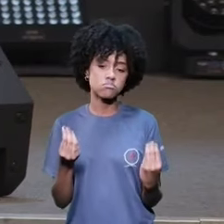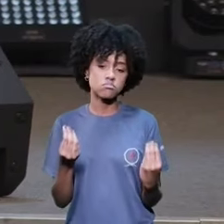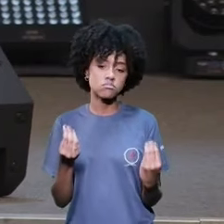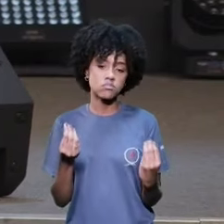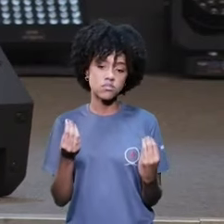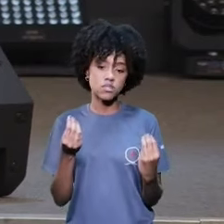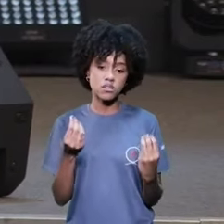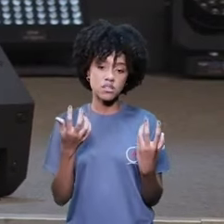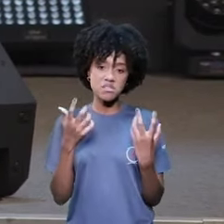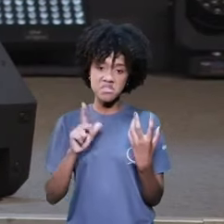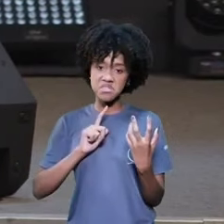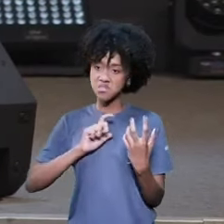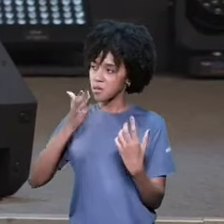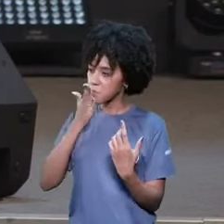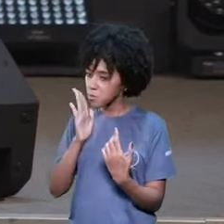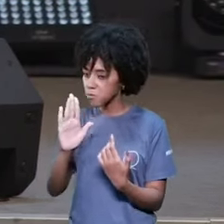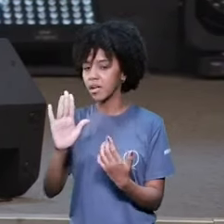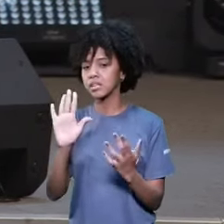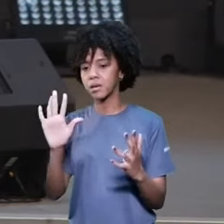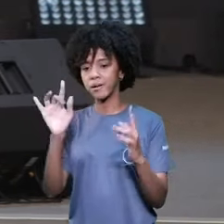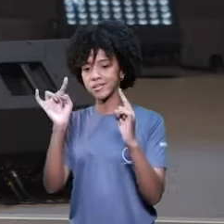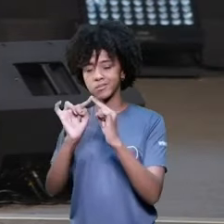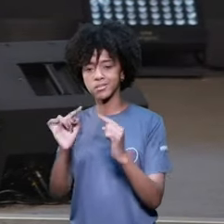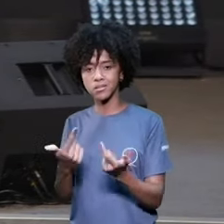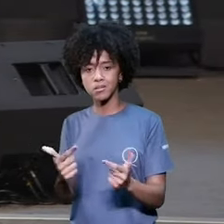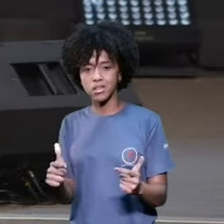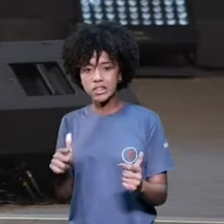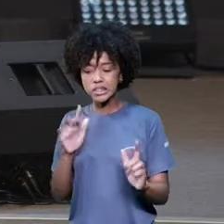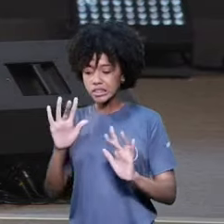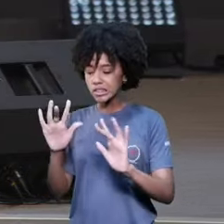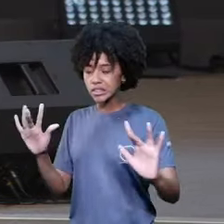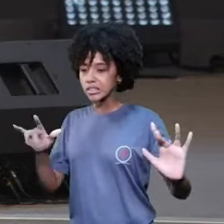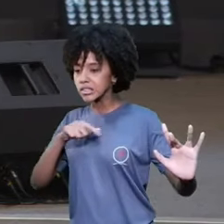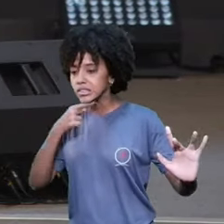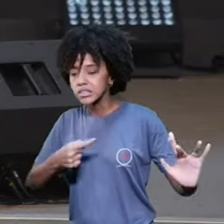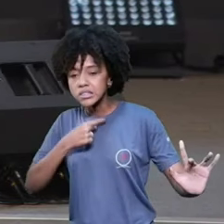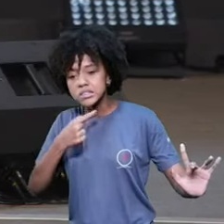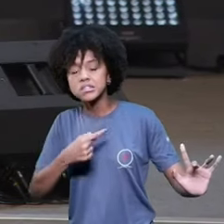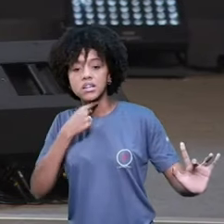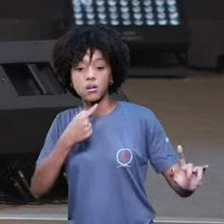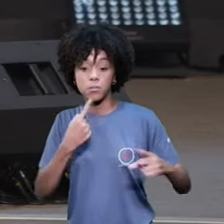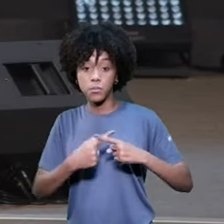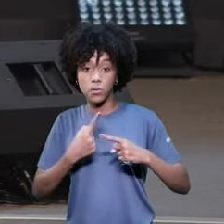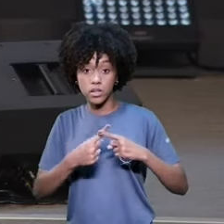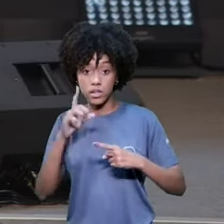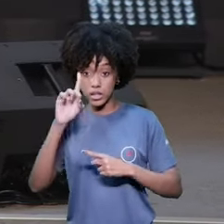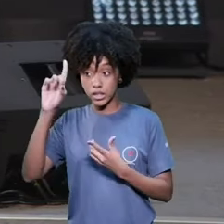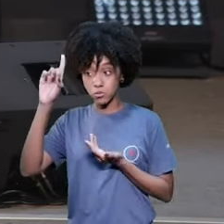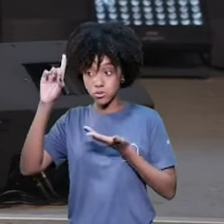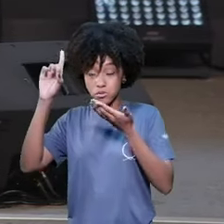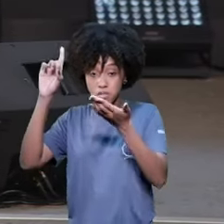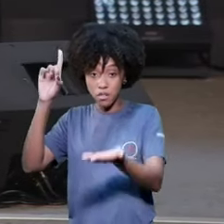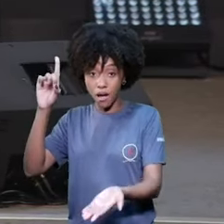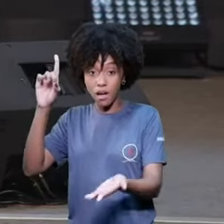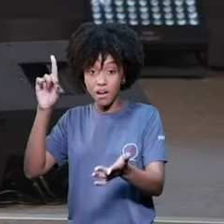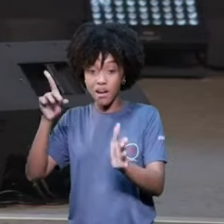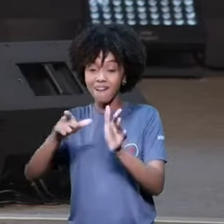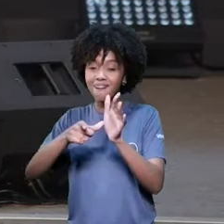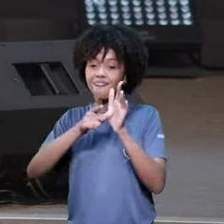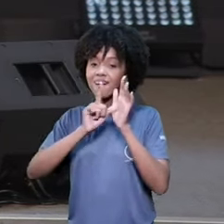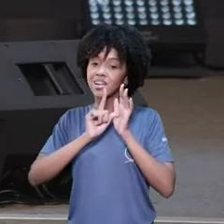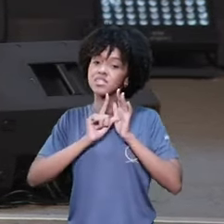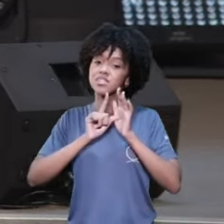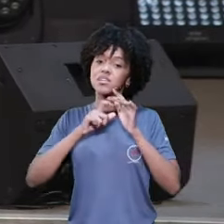não vê. Ele tem, mas ele não toca. Porque antes de Deus te dar, ele vai fazer você gerar.